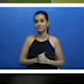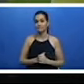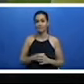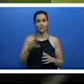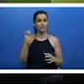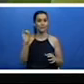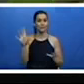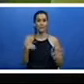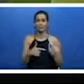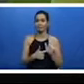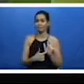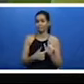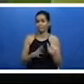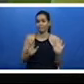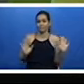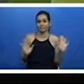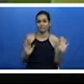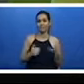de enfeite.